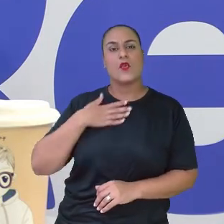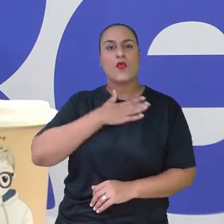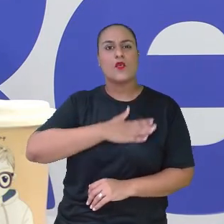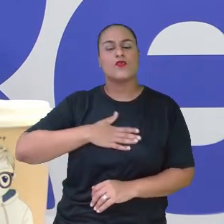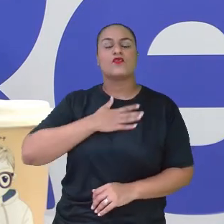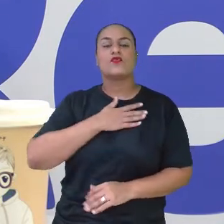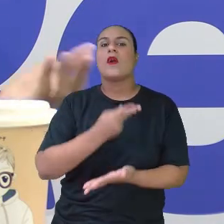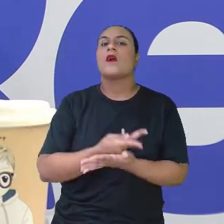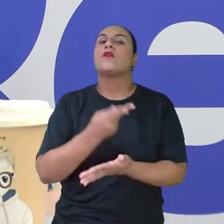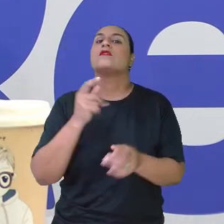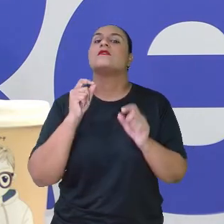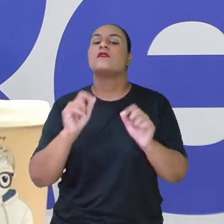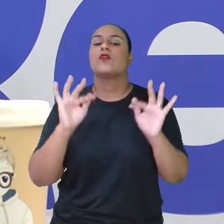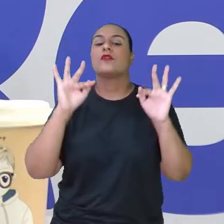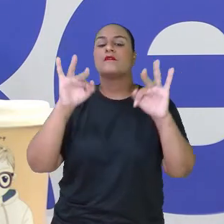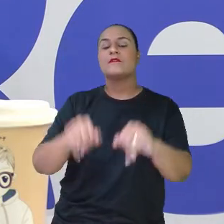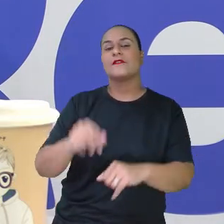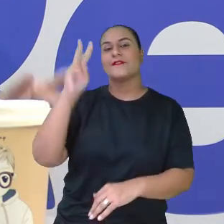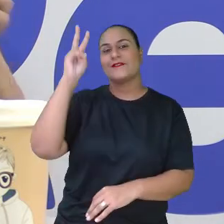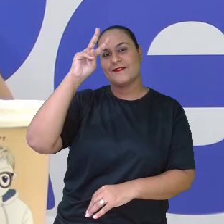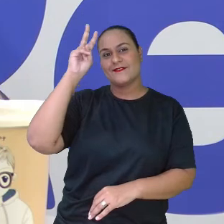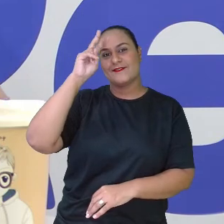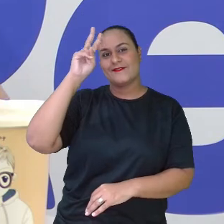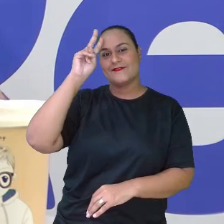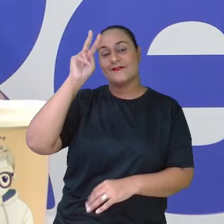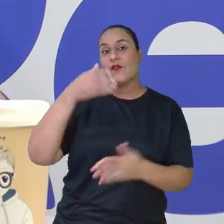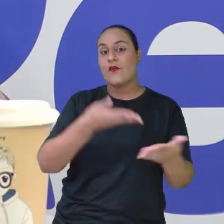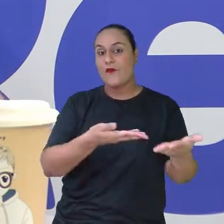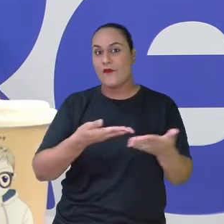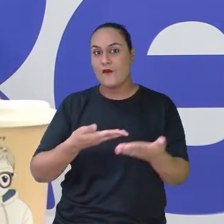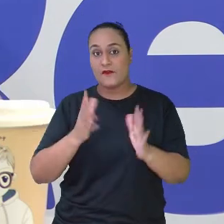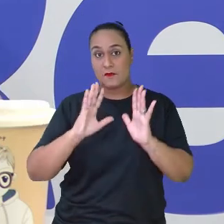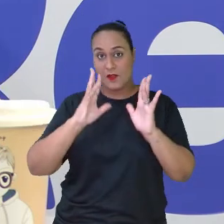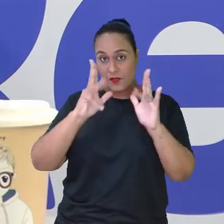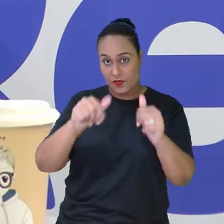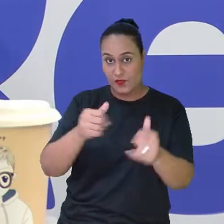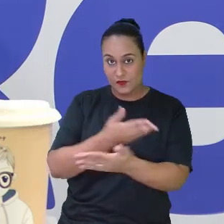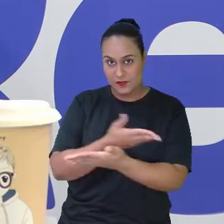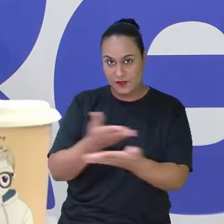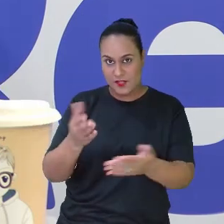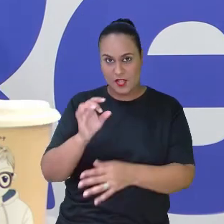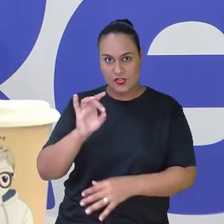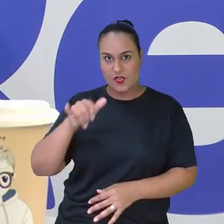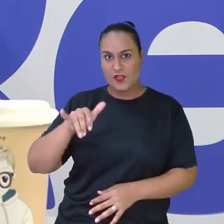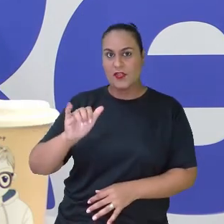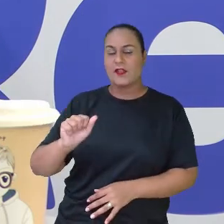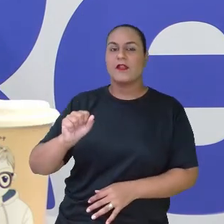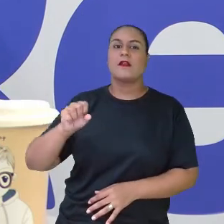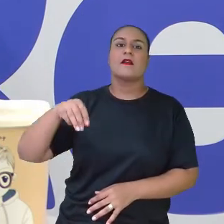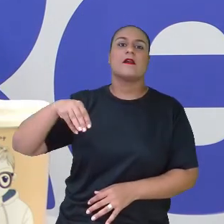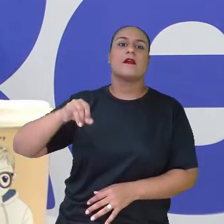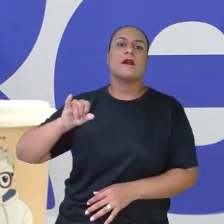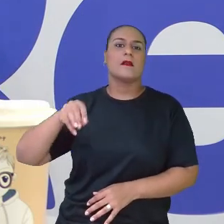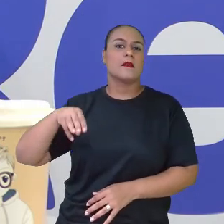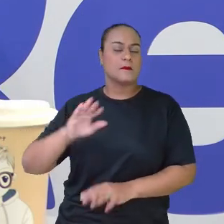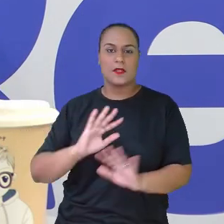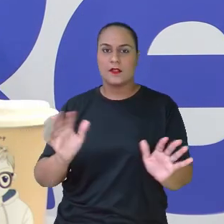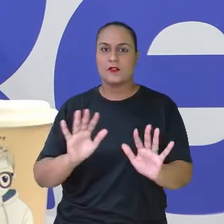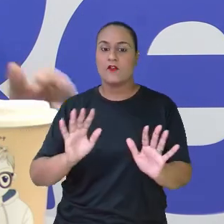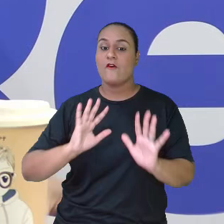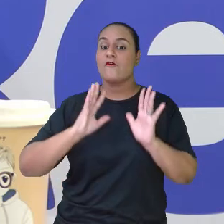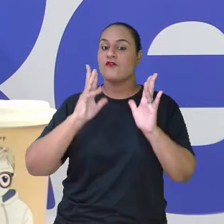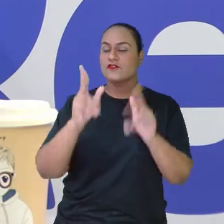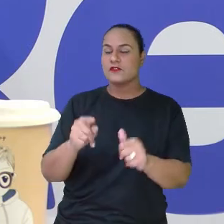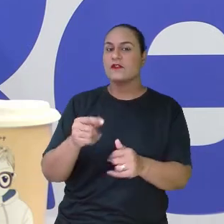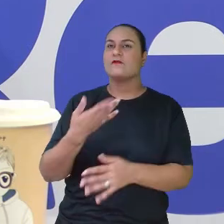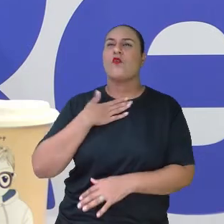foi que aconteceu no desfecho, e fica tudo maravilhoso. E o convite é para todo mundo também, viu? Não é só para Yasmin que gosta não, porque vocês vão amar a